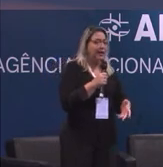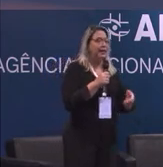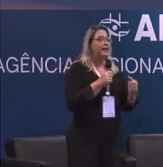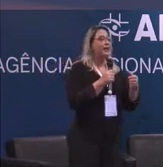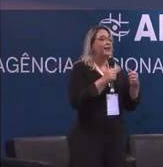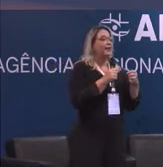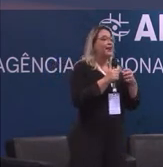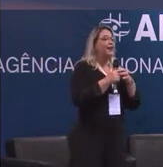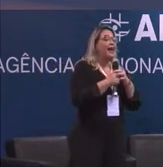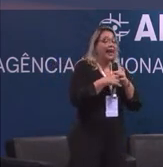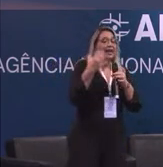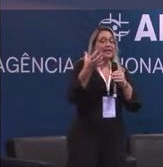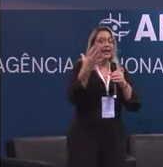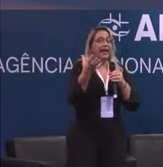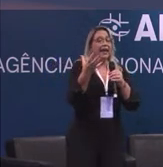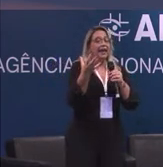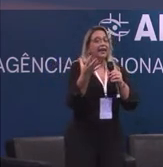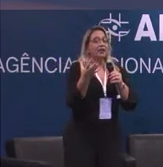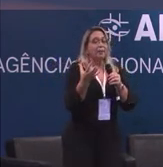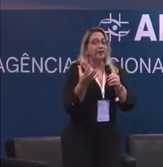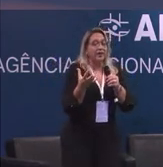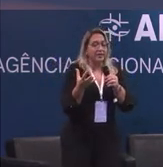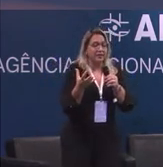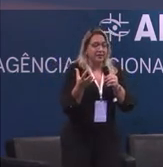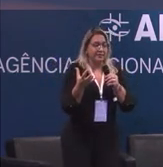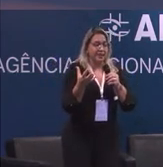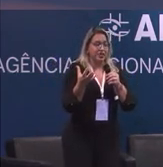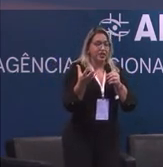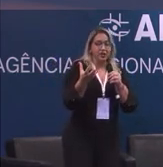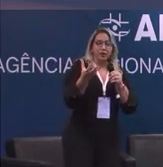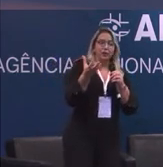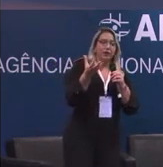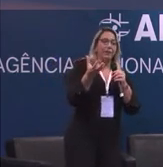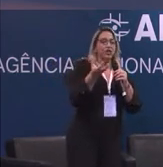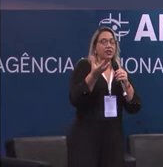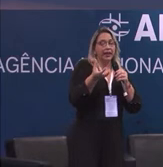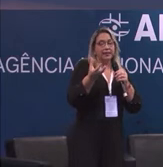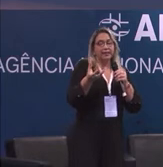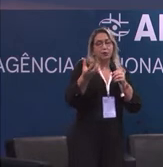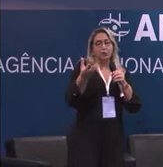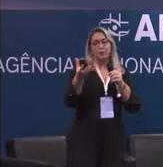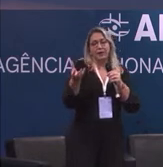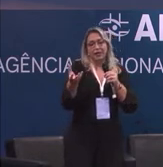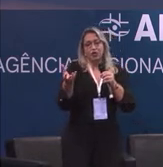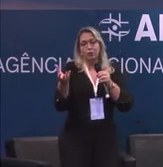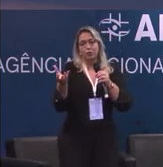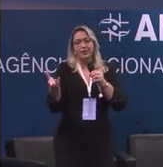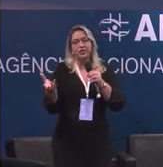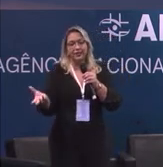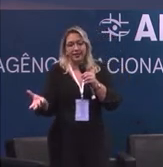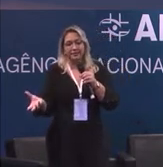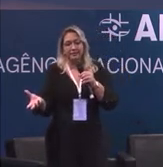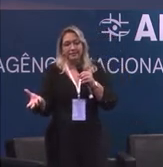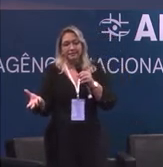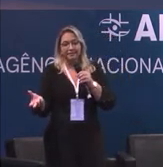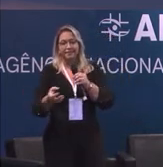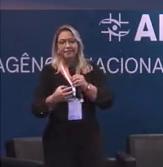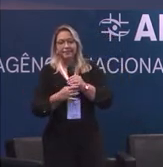a IN66, Ela é que vai prevalecer. A gente não vai mais ter que se submeter às normas CGSIM. Lembrando que a gente tinha falado da